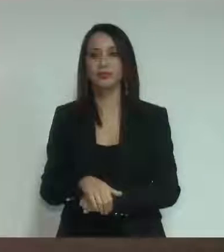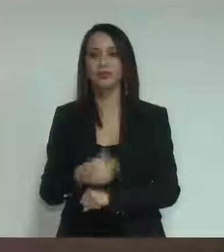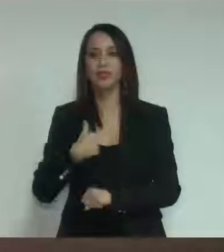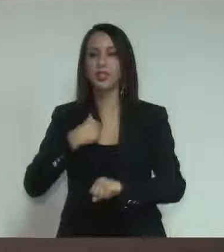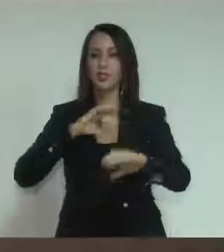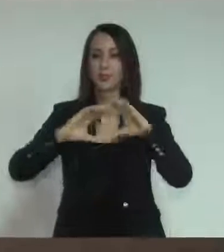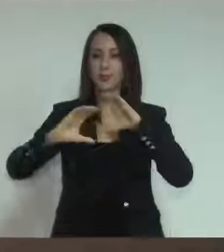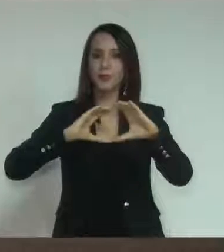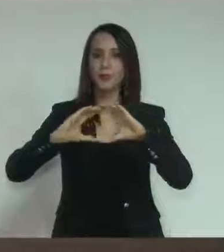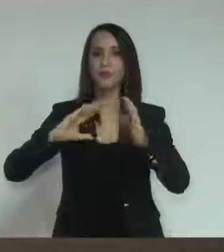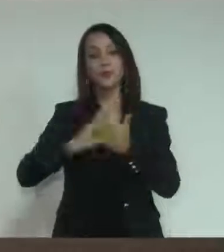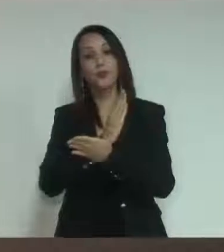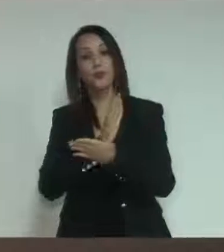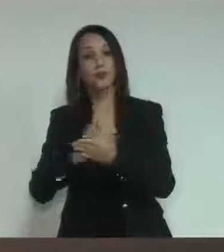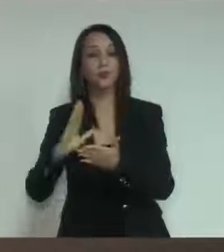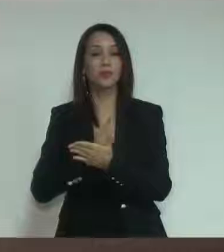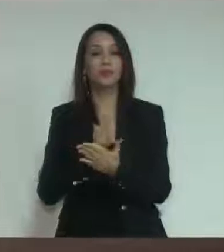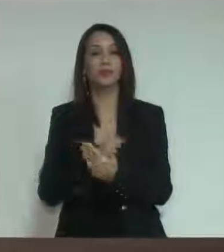comuniquei com algumas